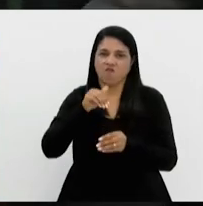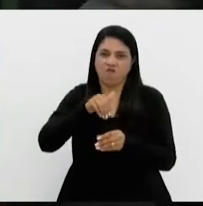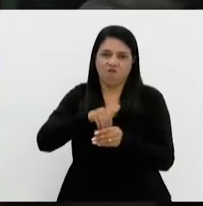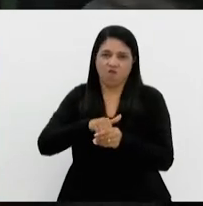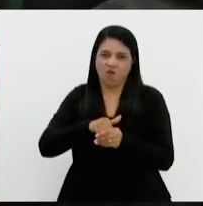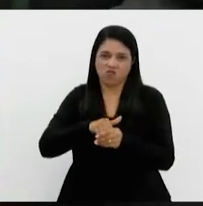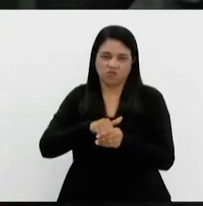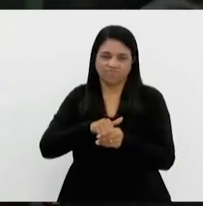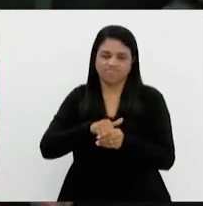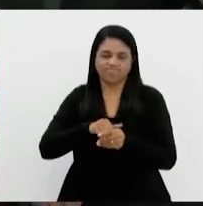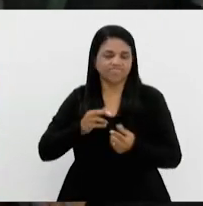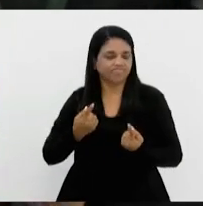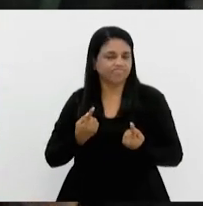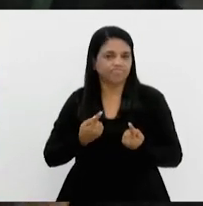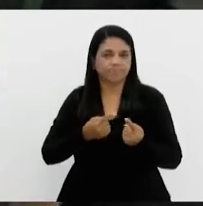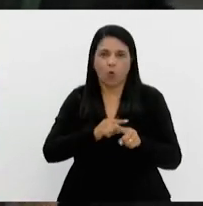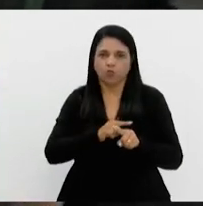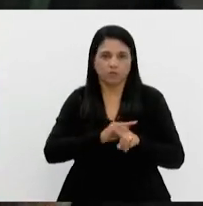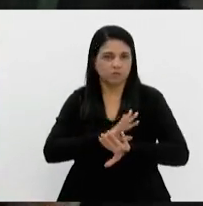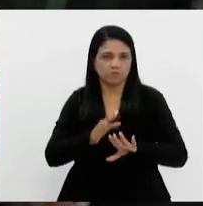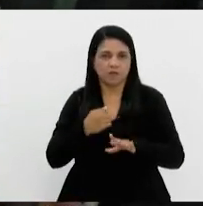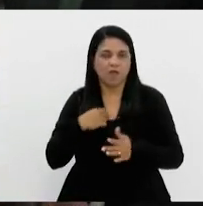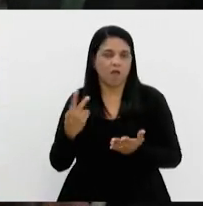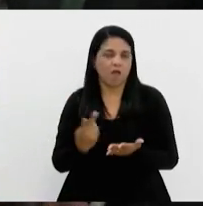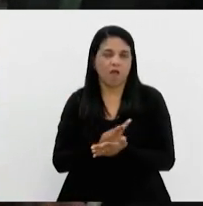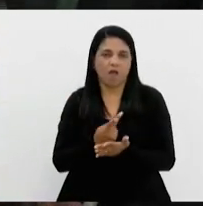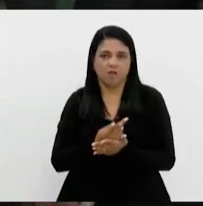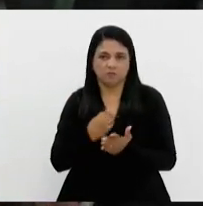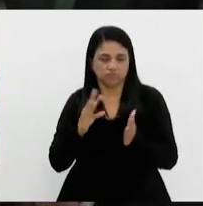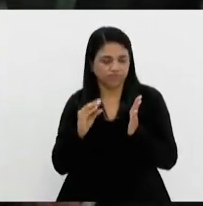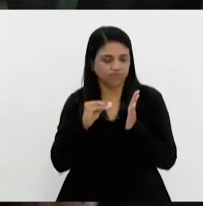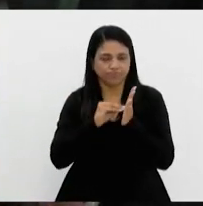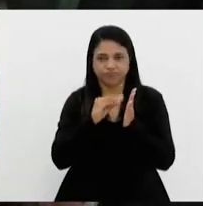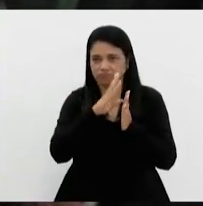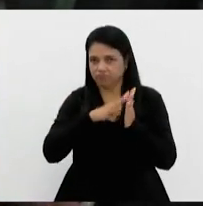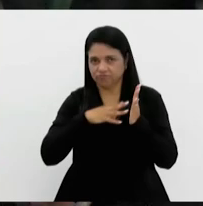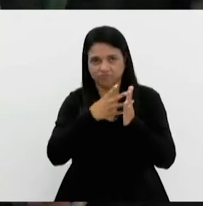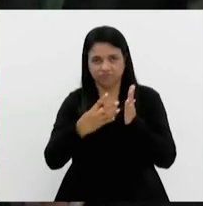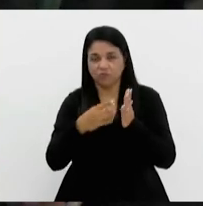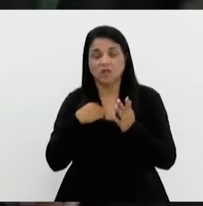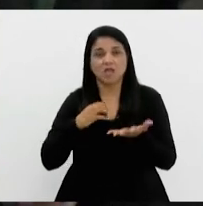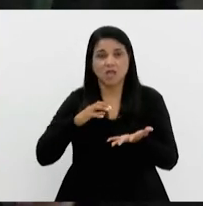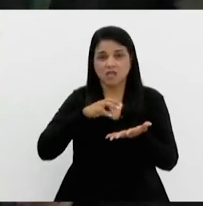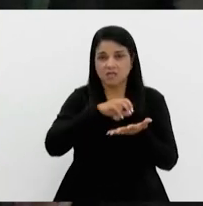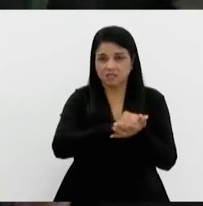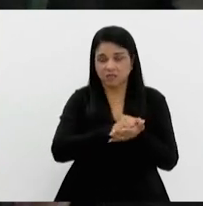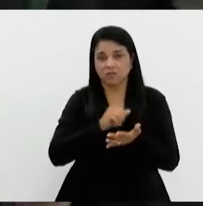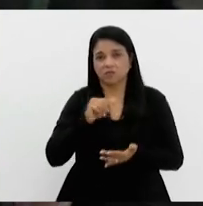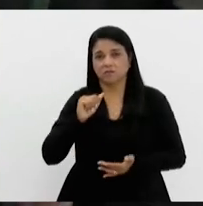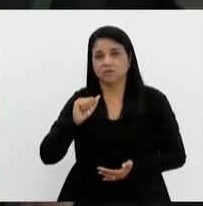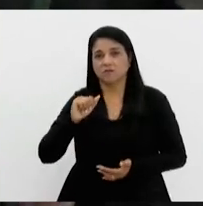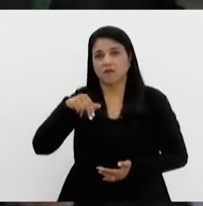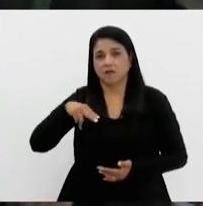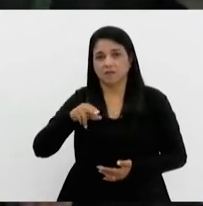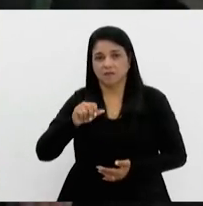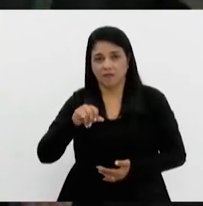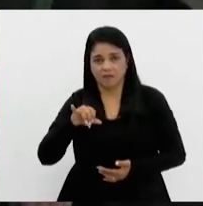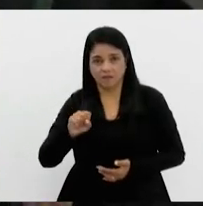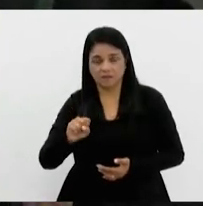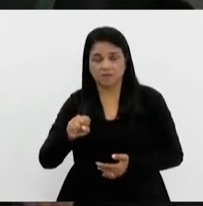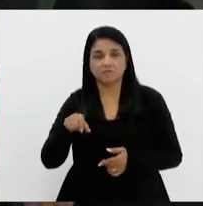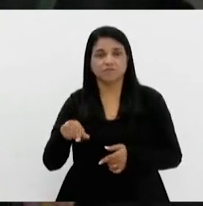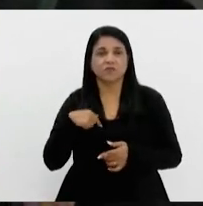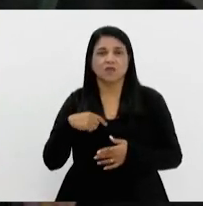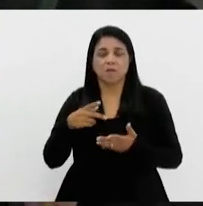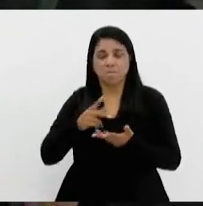definitivamente não, por isso que eu quero registrar meu voto contrário e manter registrado nos anais dessa casa o que boa parcela de deputados aqui considera